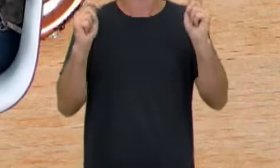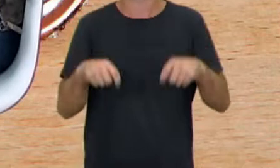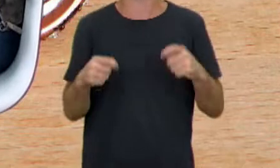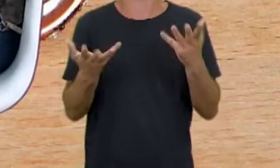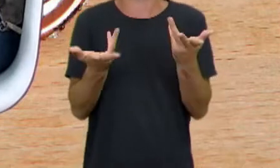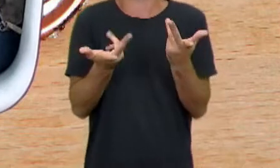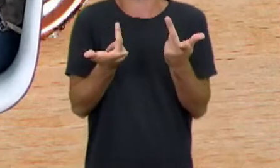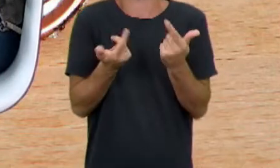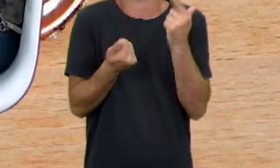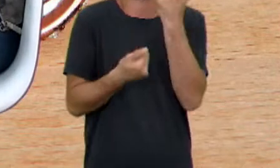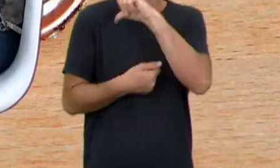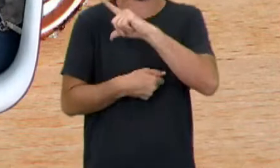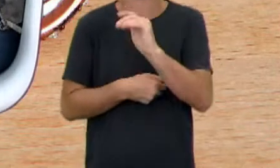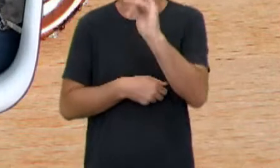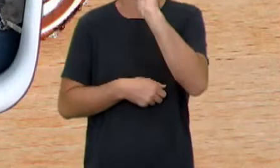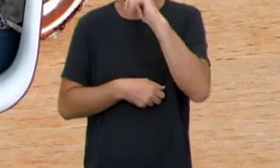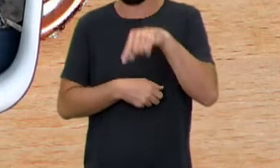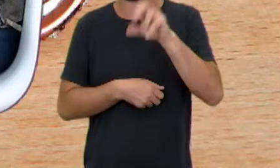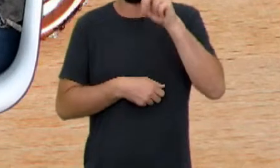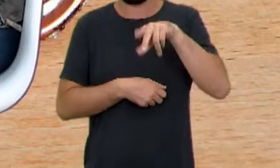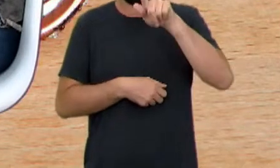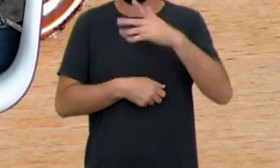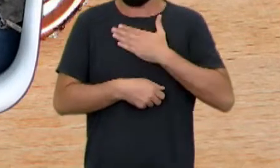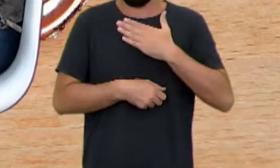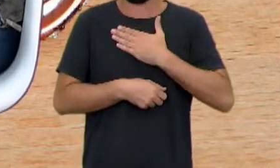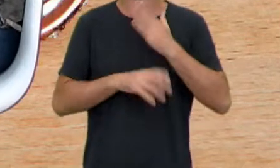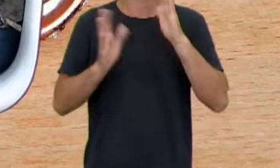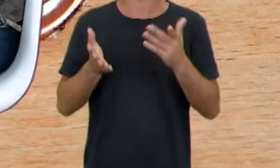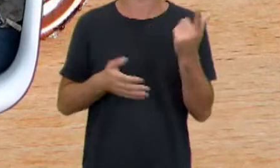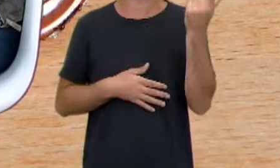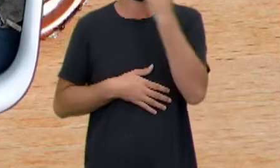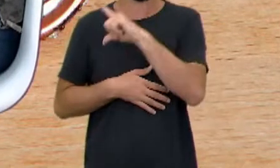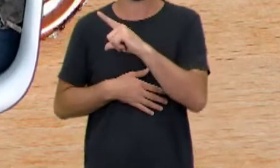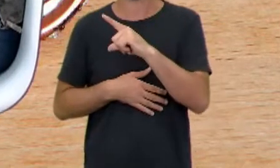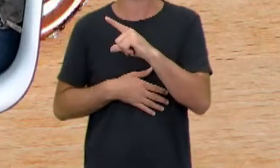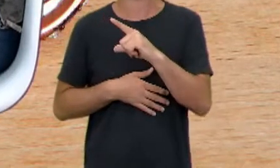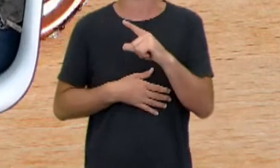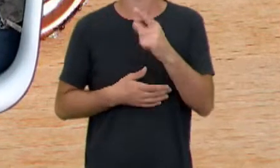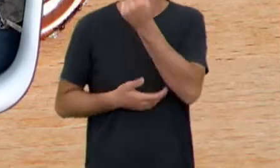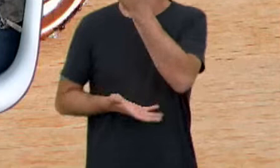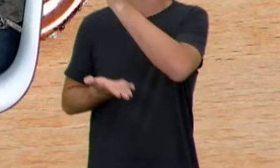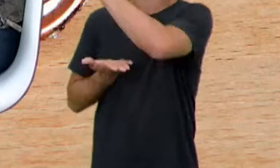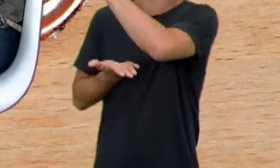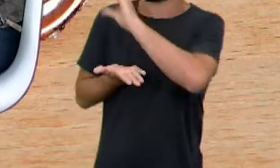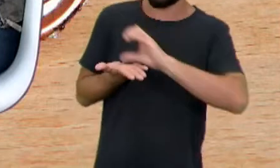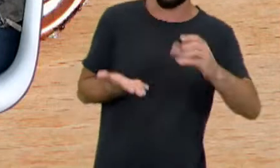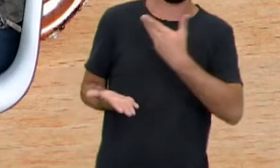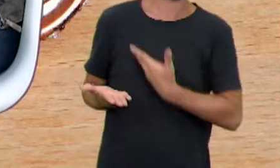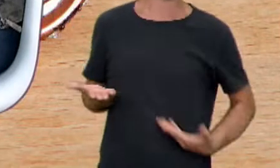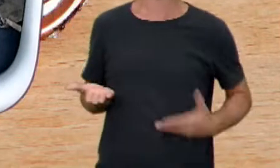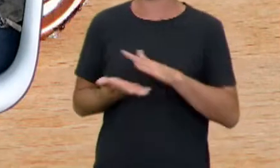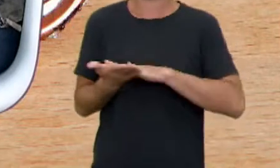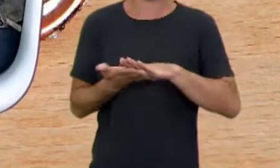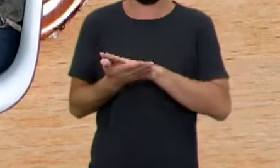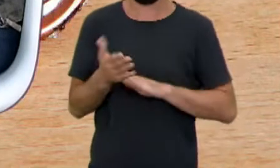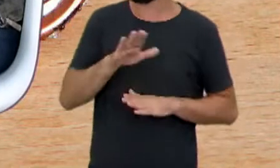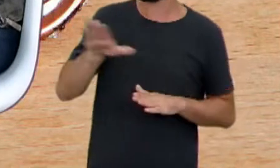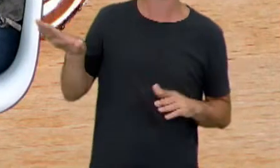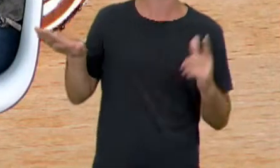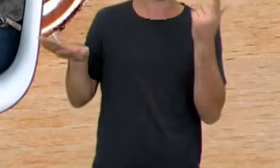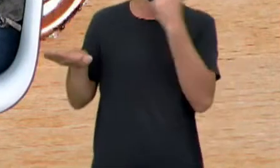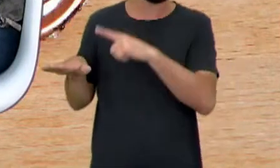exemplo, a Celebridade Vira-Lata já fez, sem nenhuma verba pública, a gente já fez mais de 13 mil